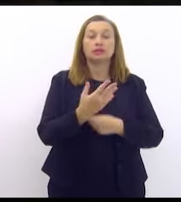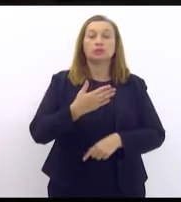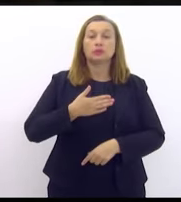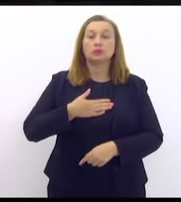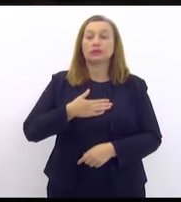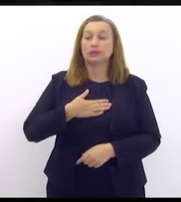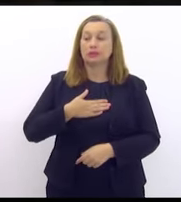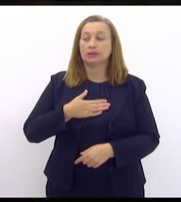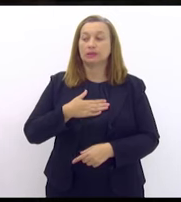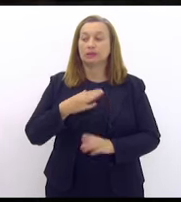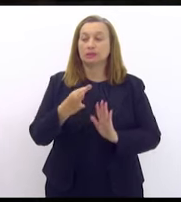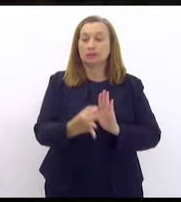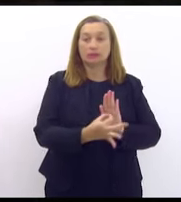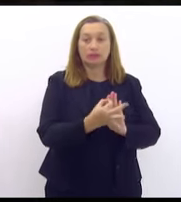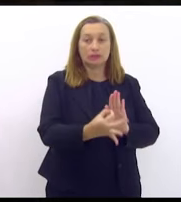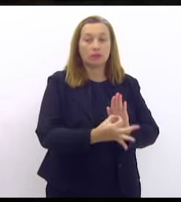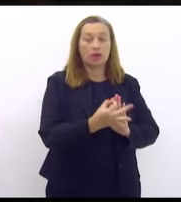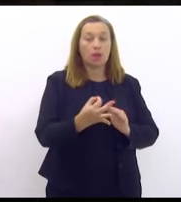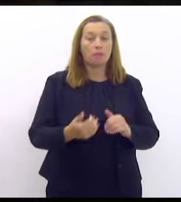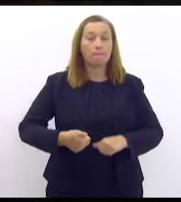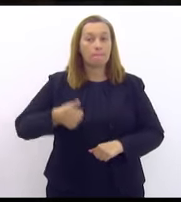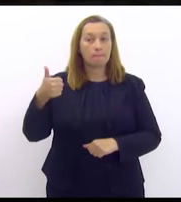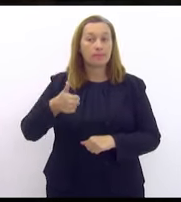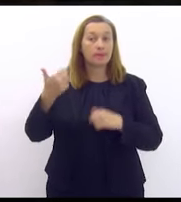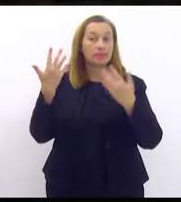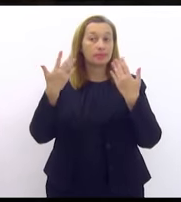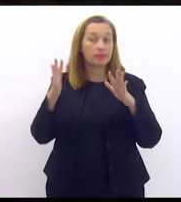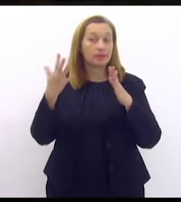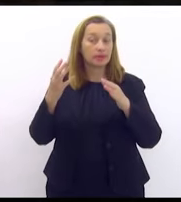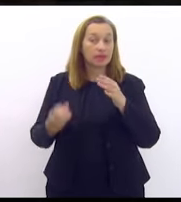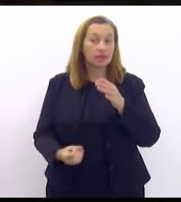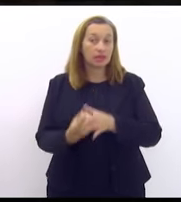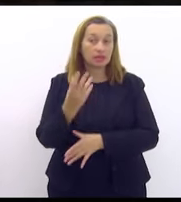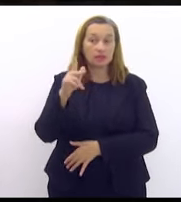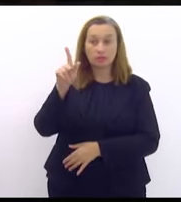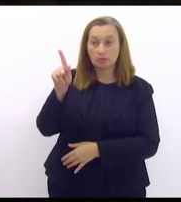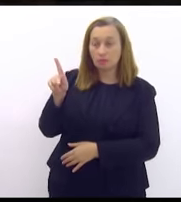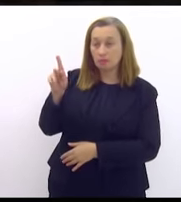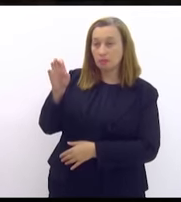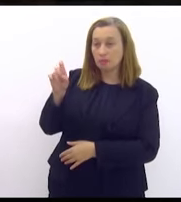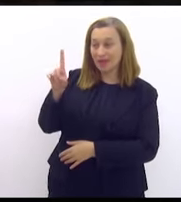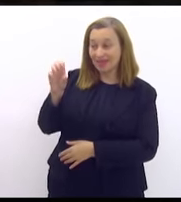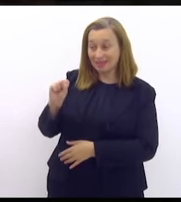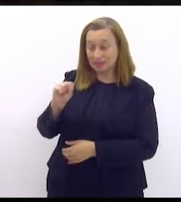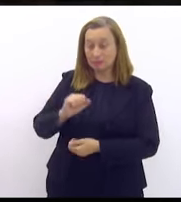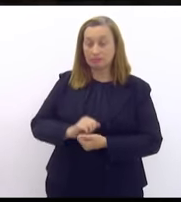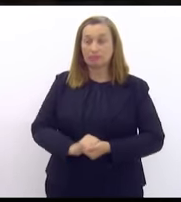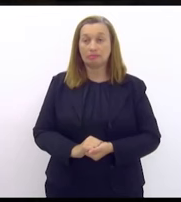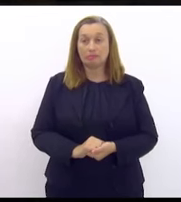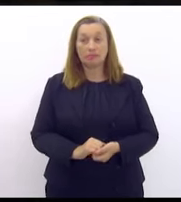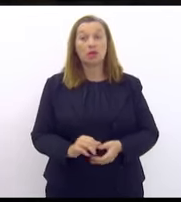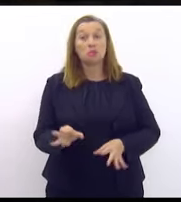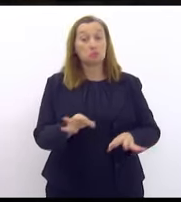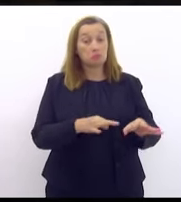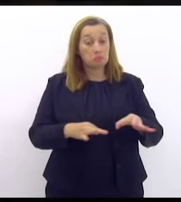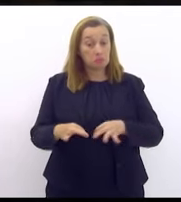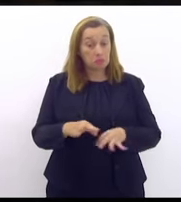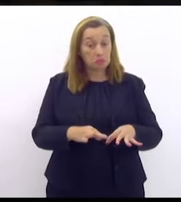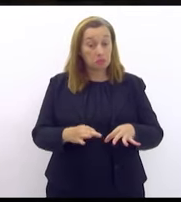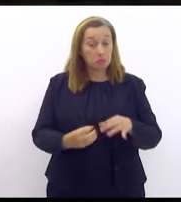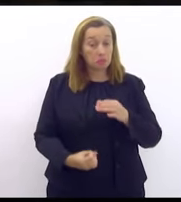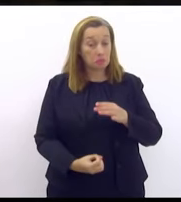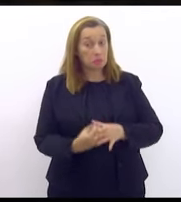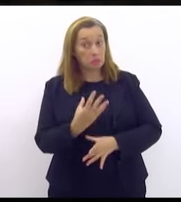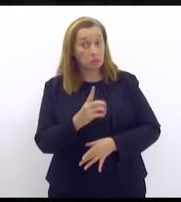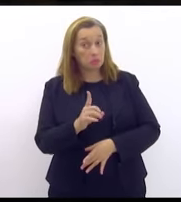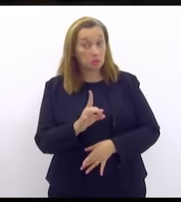crítica. Primeiro, elogiar a construção do PET. O projeto foi construído